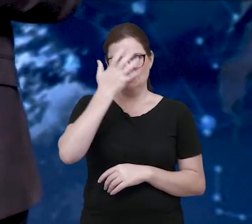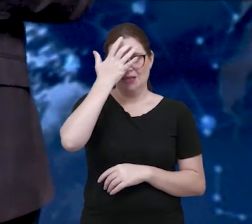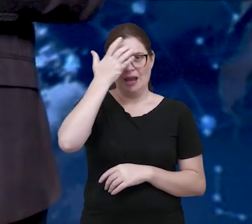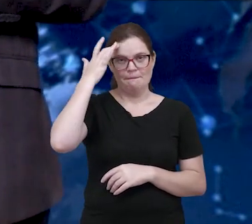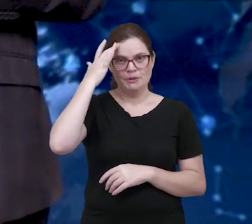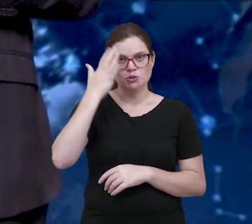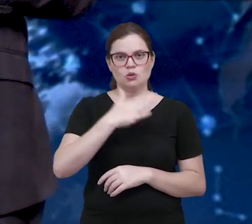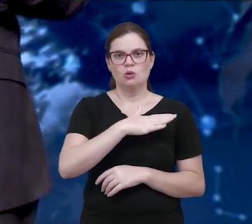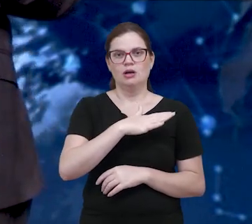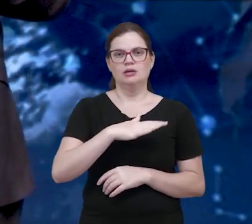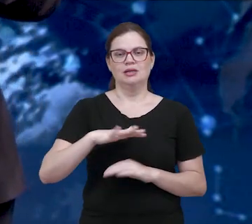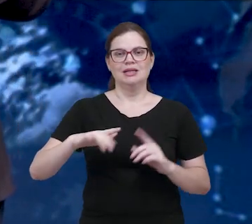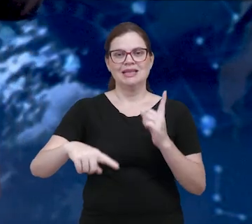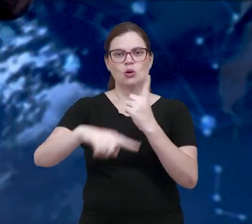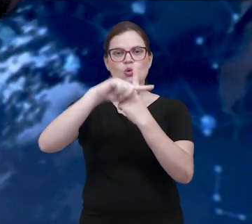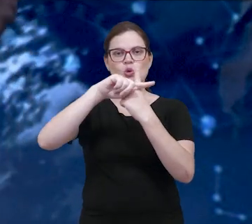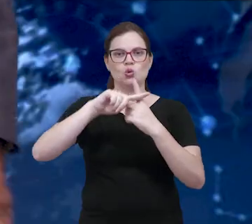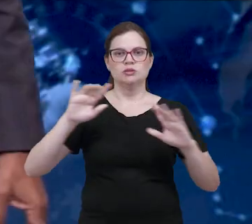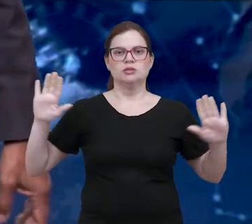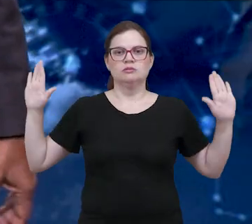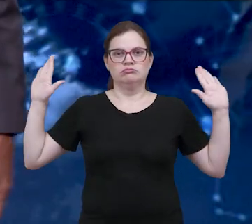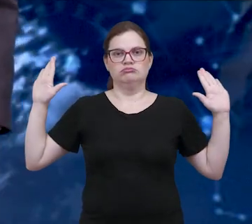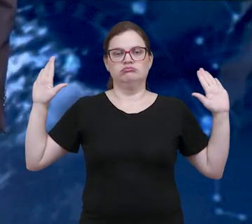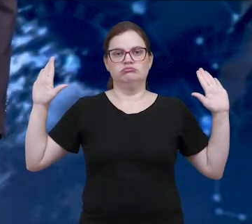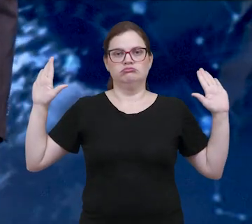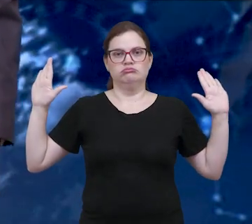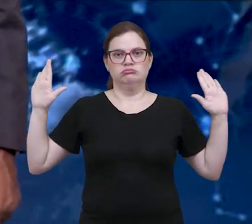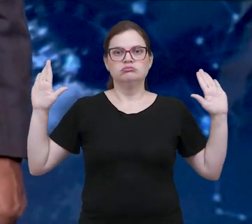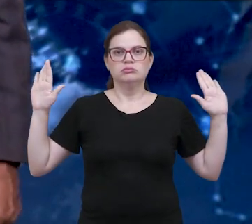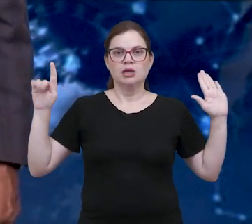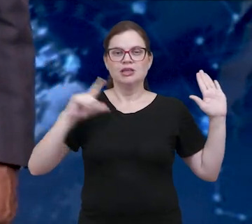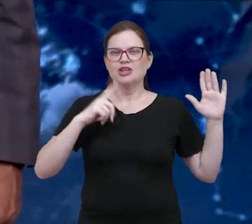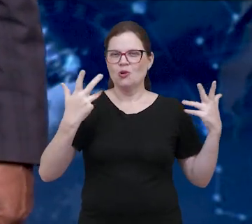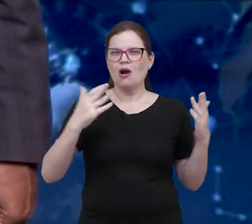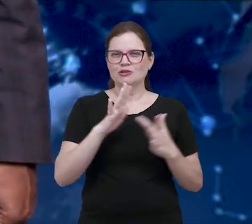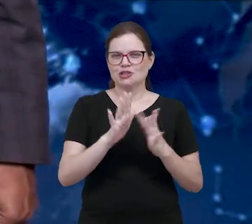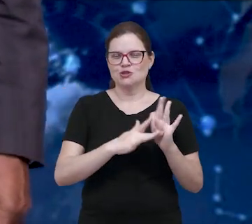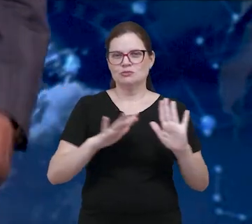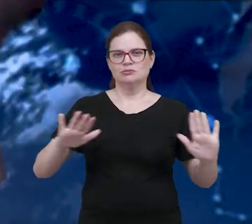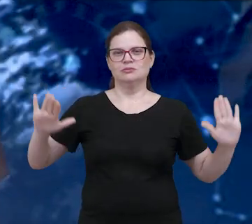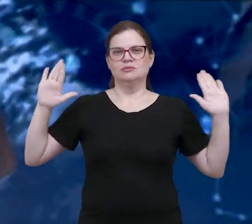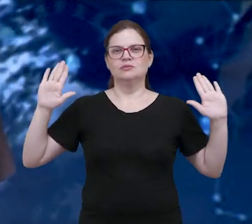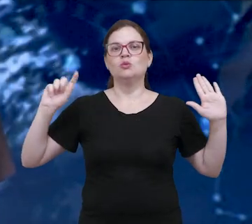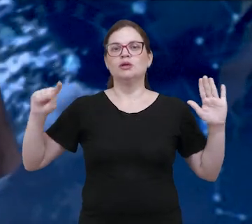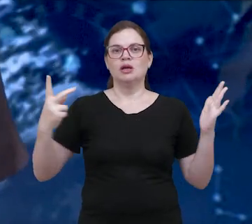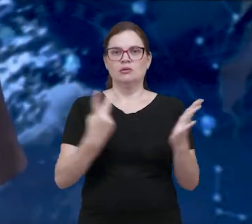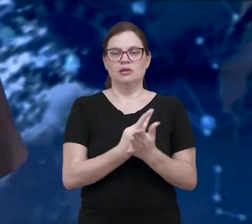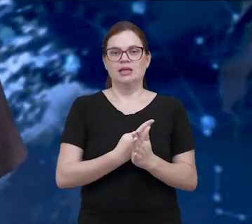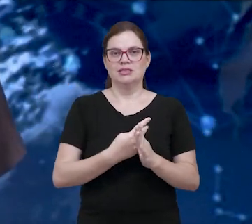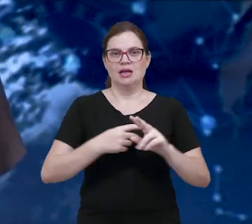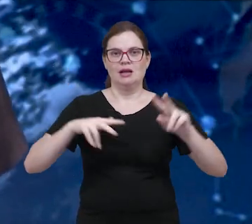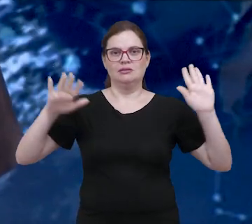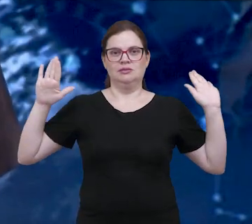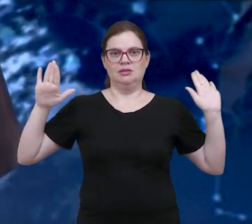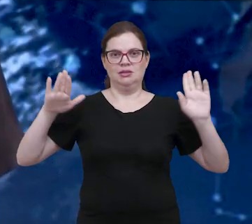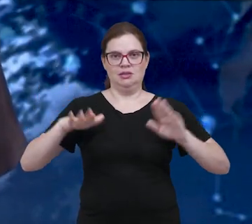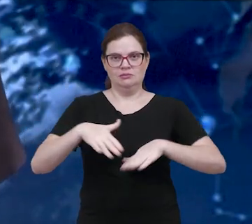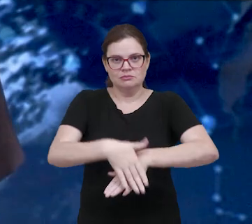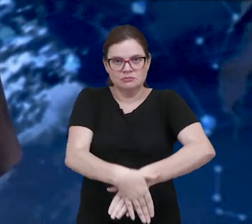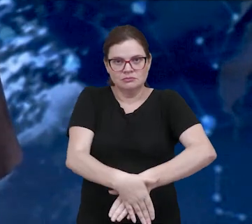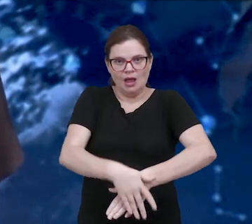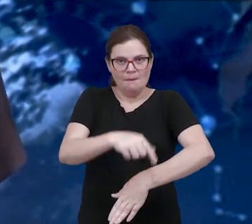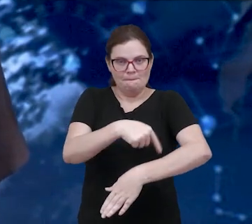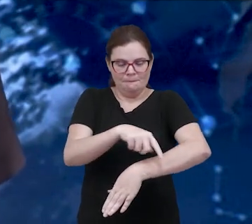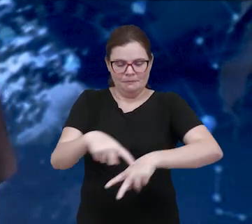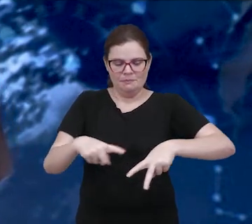da cruz, o castigo como aquela época de Jesus, né? Eles quebravam as pernas do crucificado para ele se morresse logo, porque não